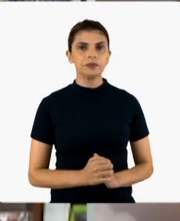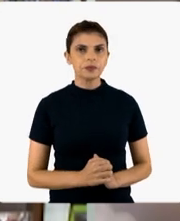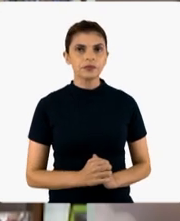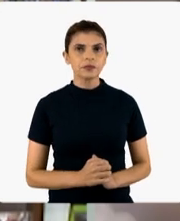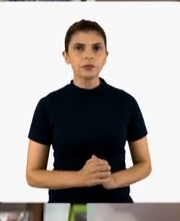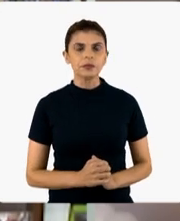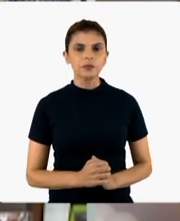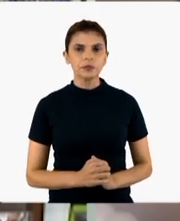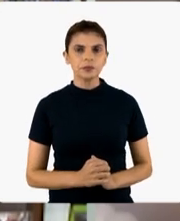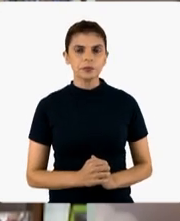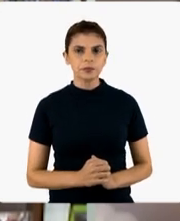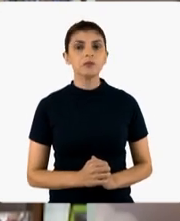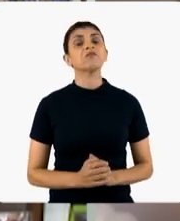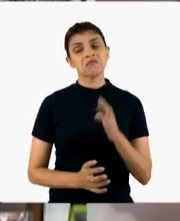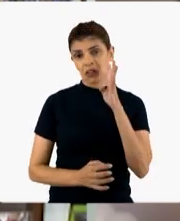Carlos, tudo bem? Marcelo. Tá.